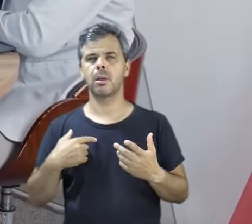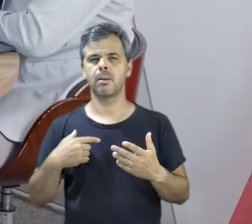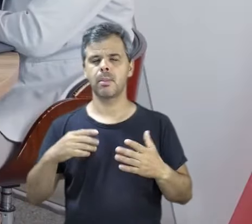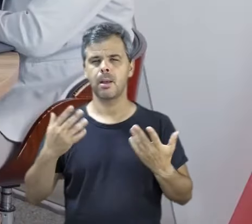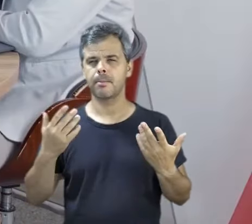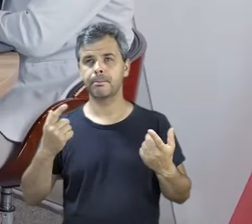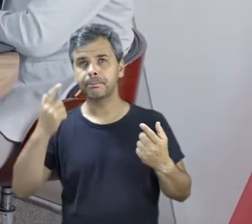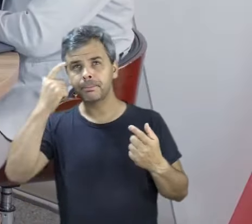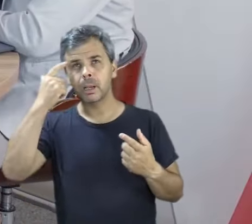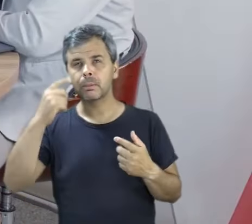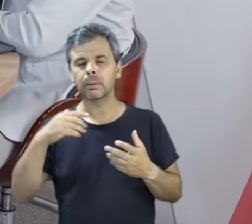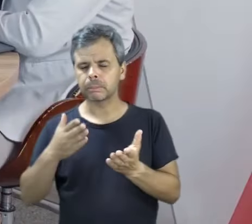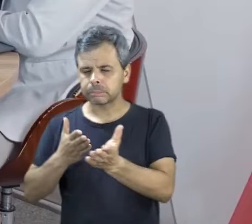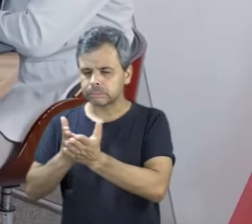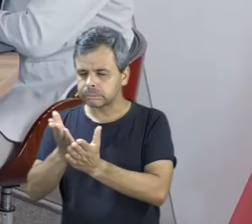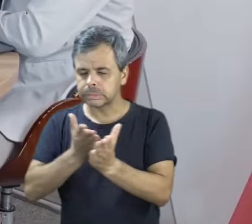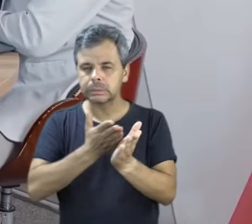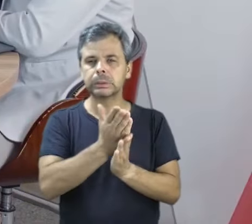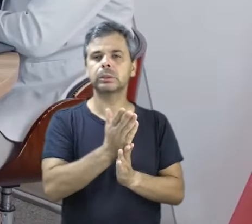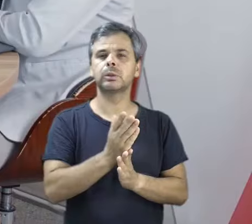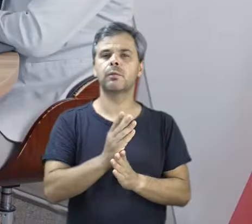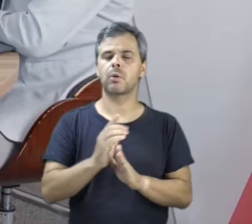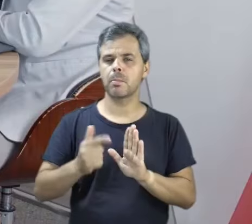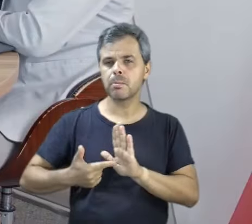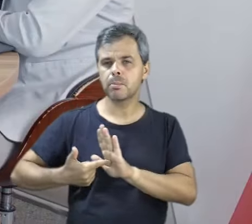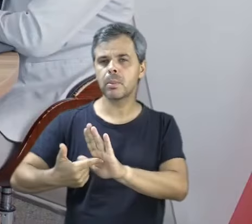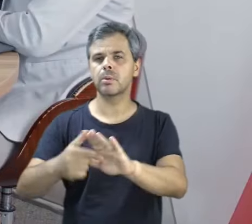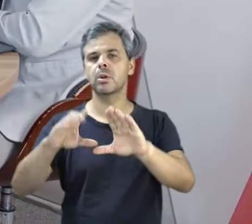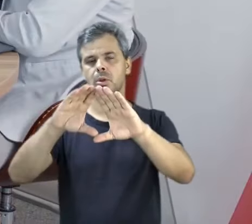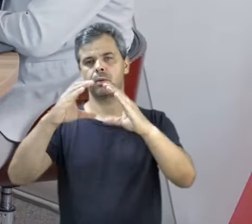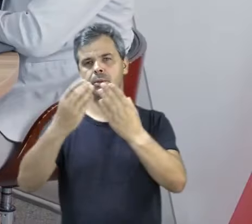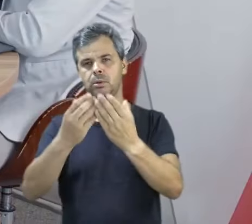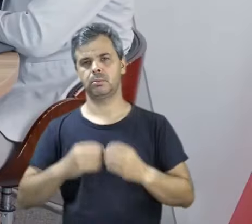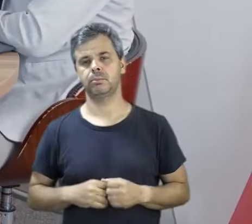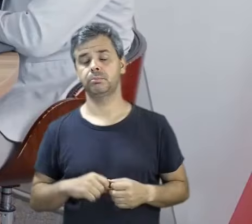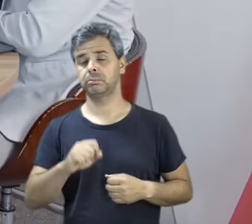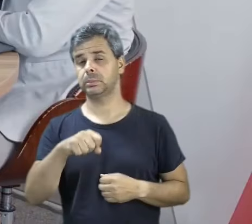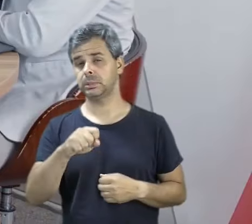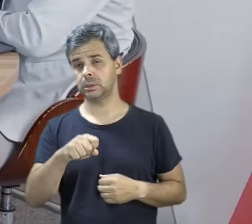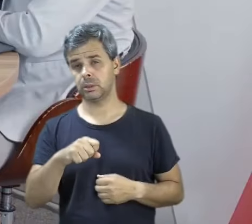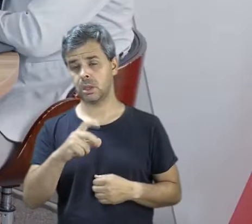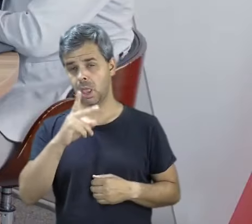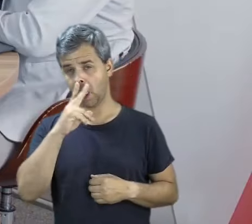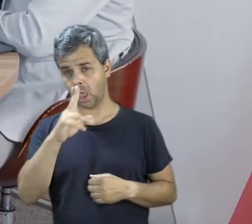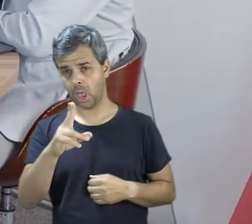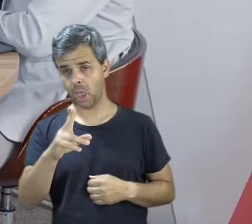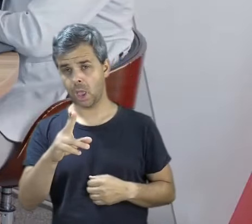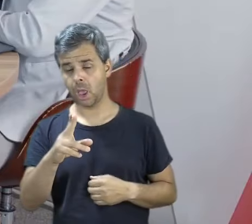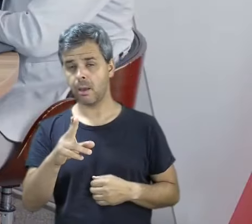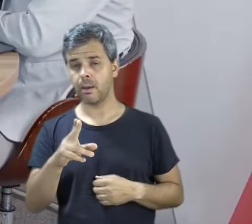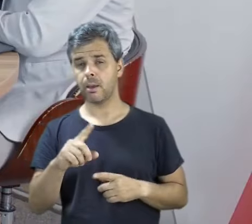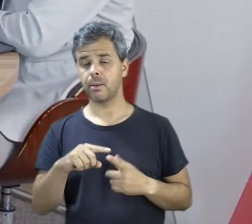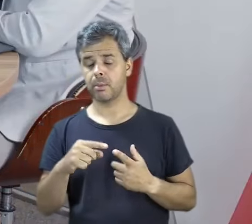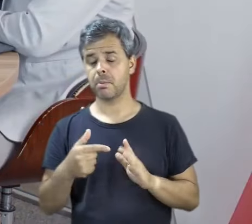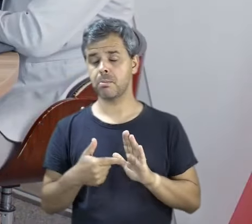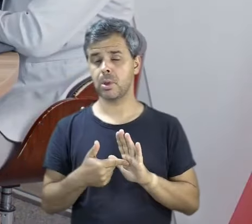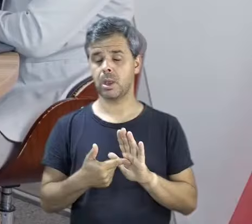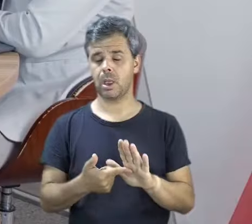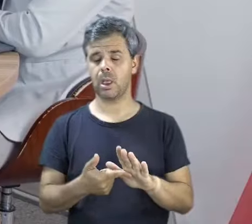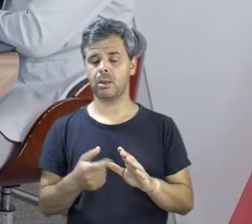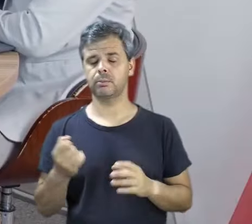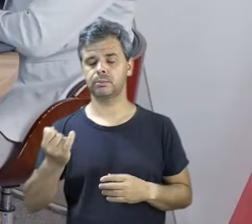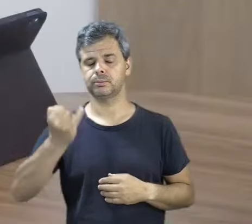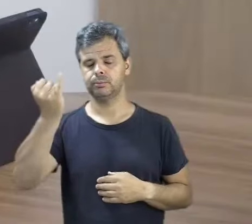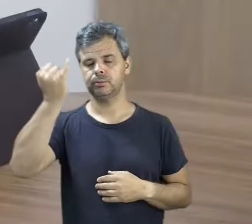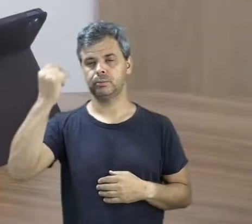dos principais pontos que foram abordados na conferência? Sim, eu acho que trazer um pouco disso é